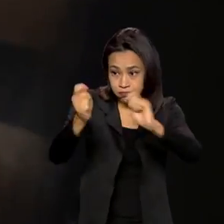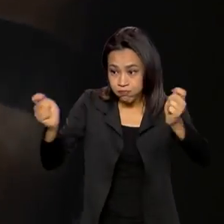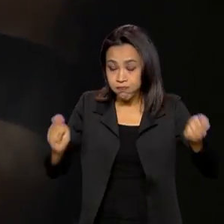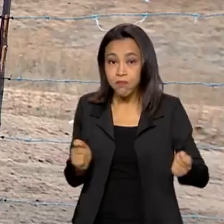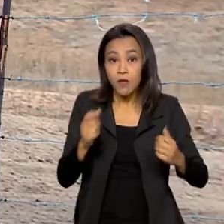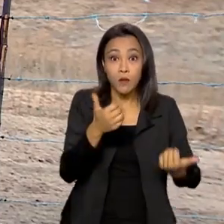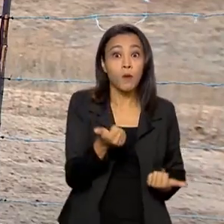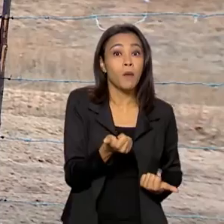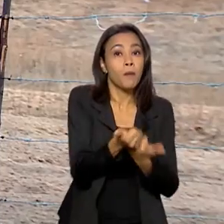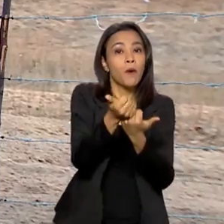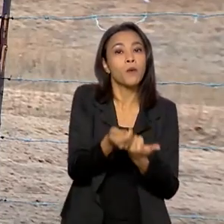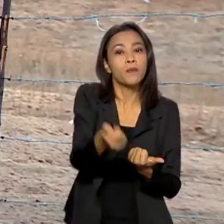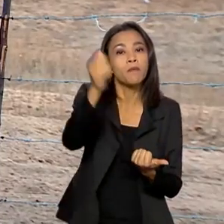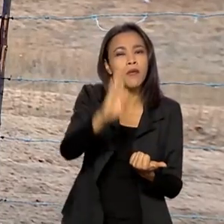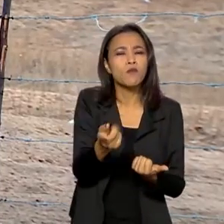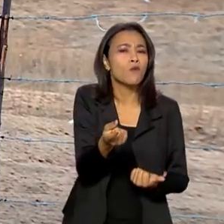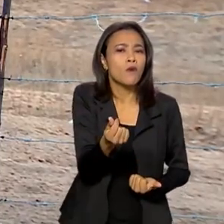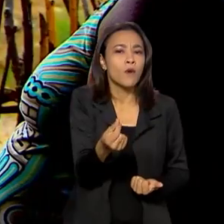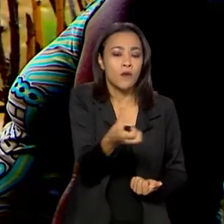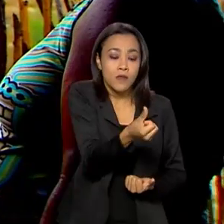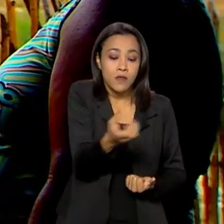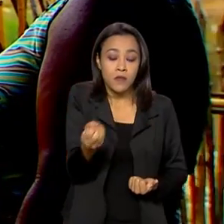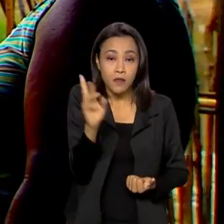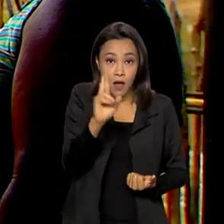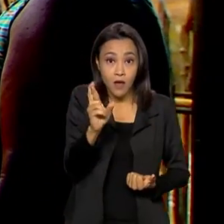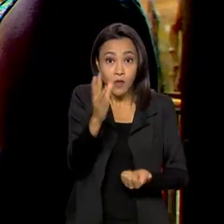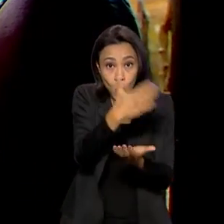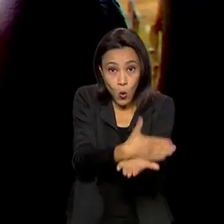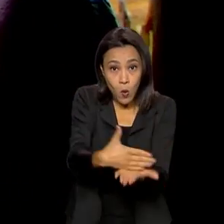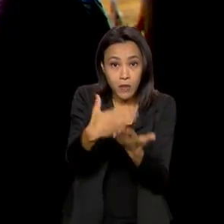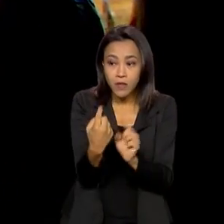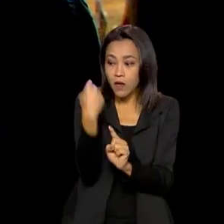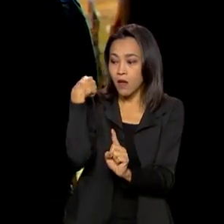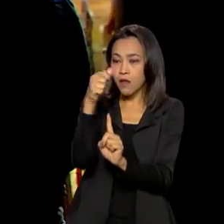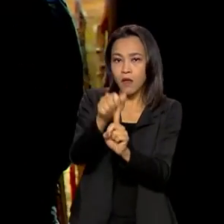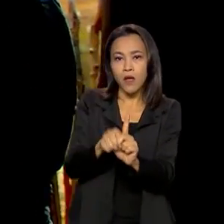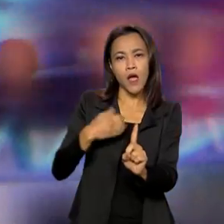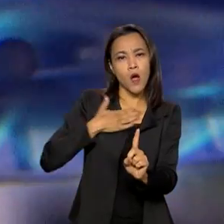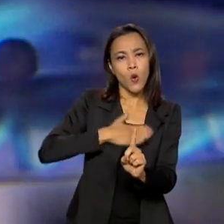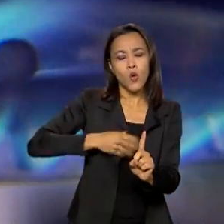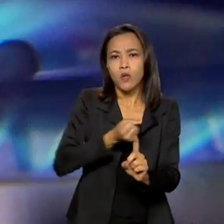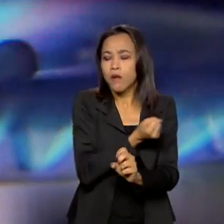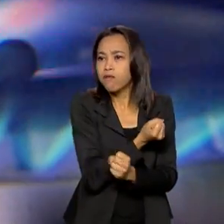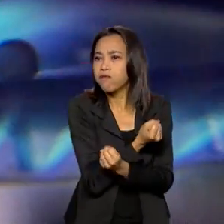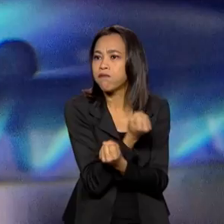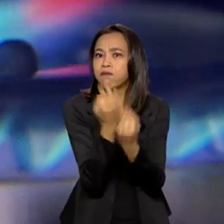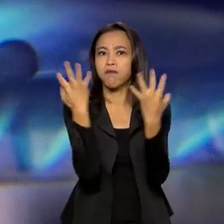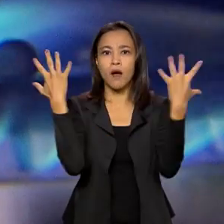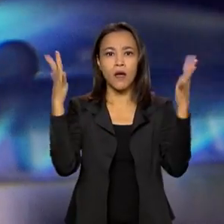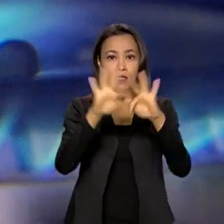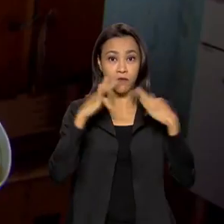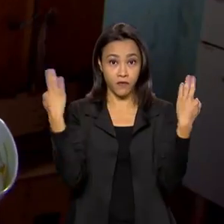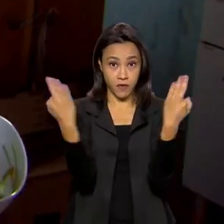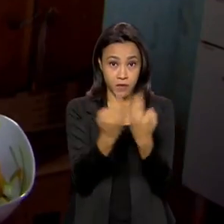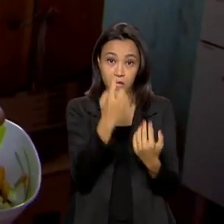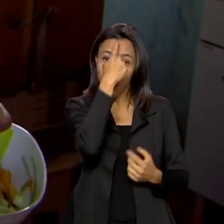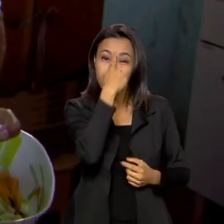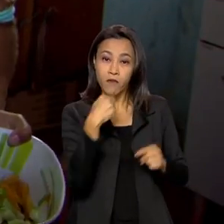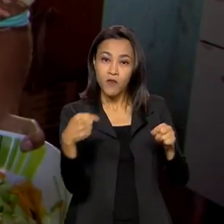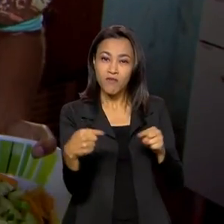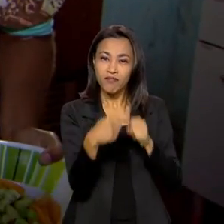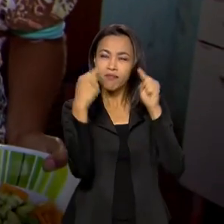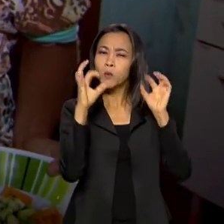Brasil no valor de r$ 600 começaram a ser feitos em agosto há milhões de famílias que se enquadram no perfil de